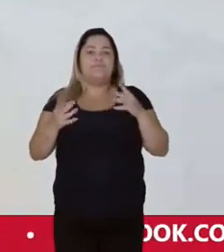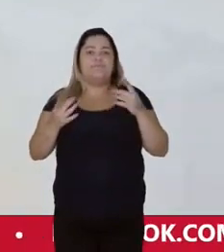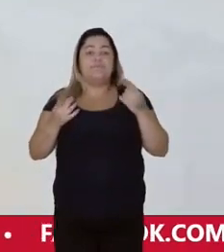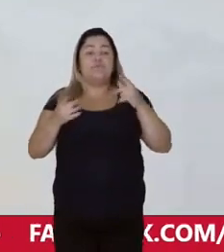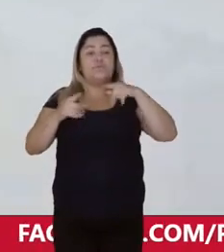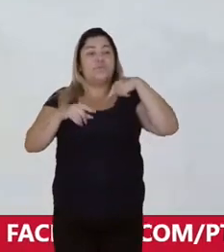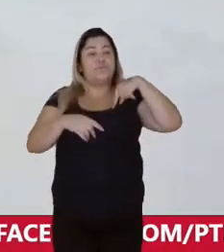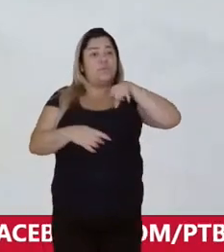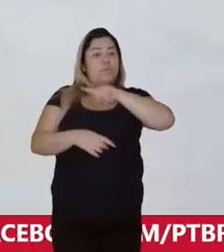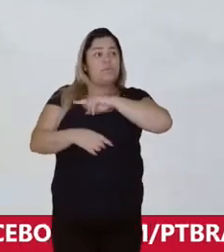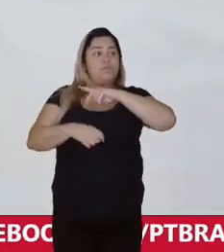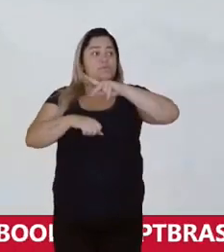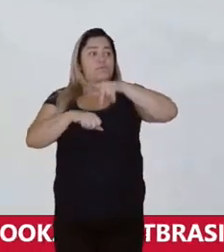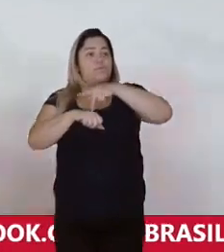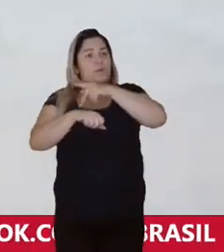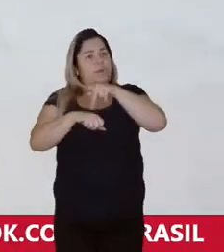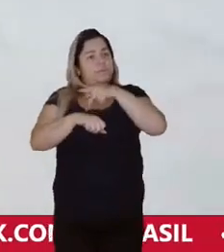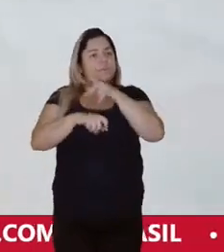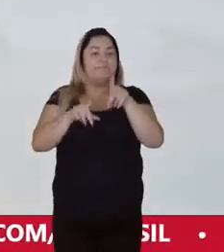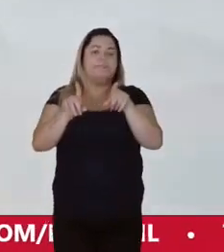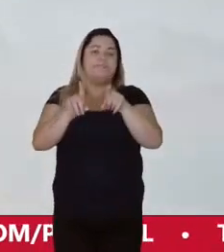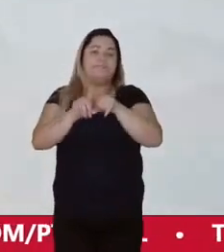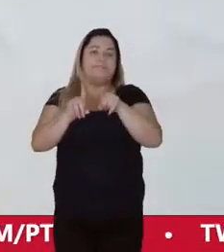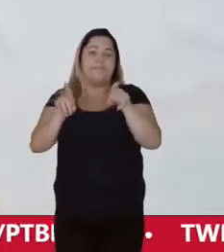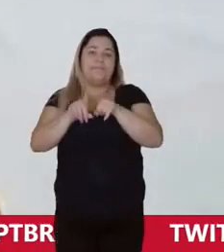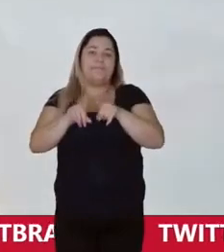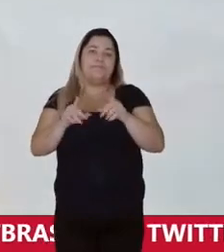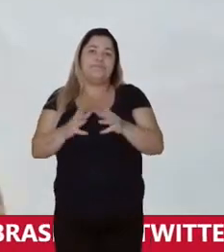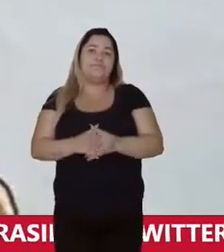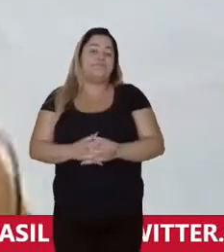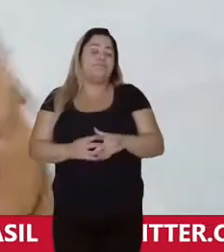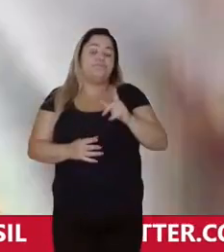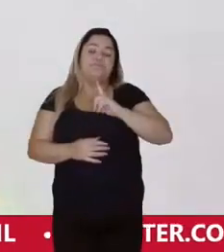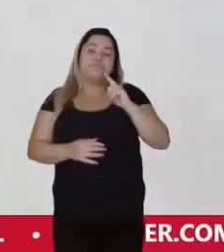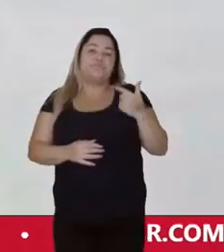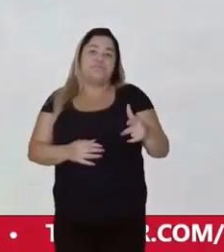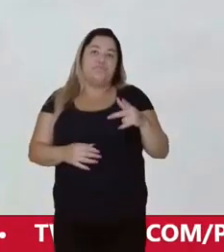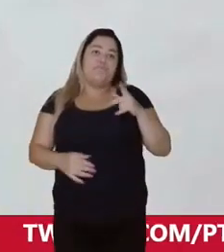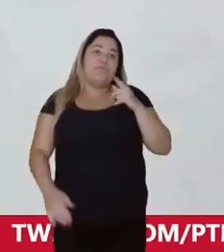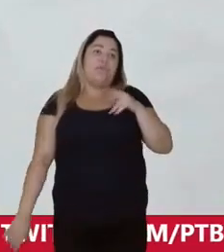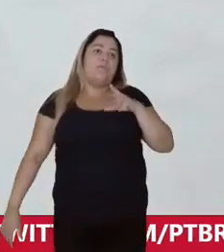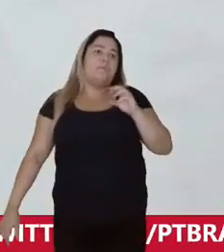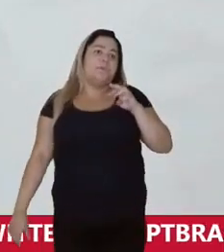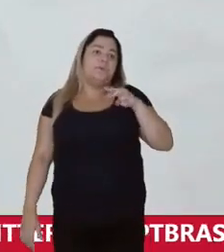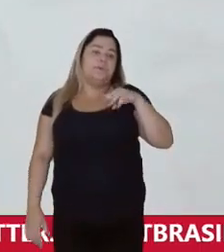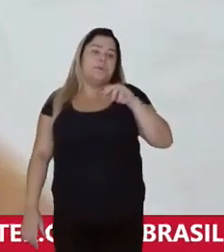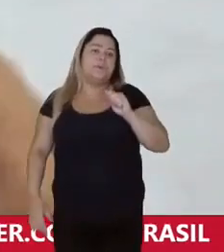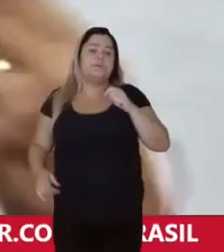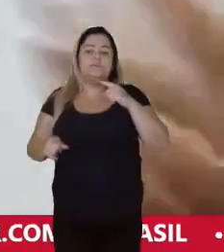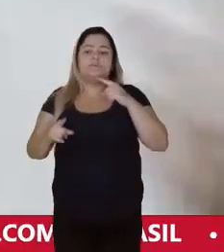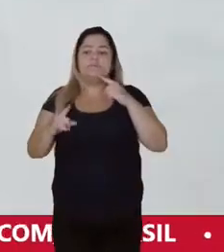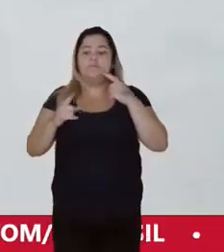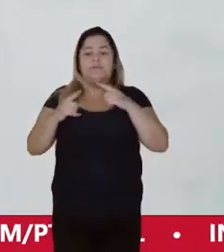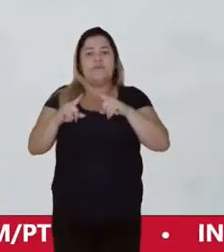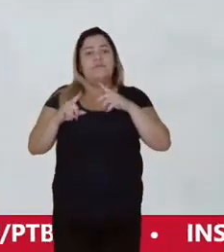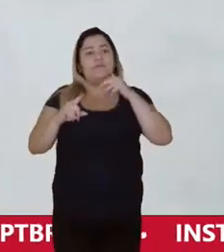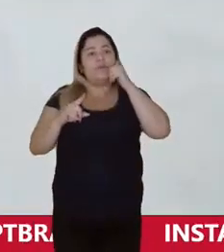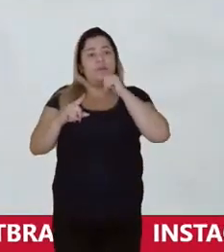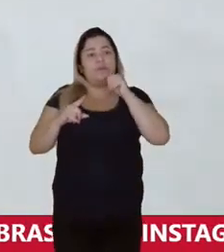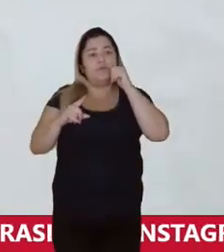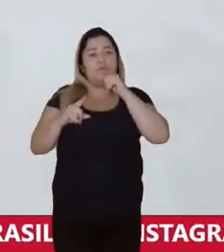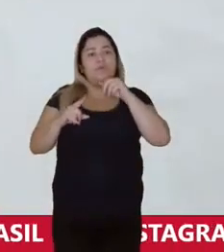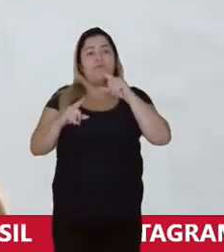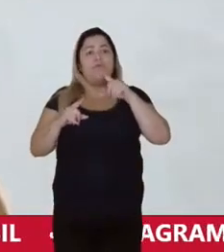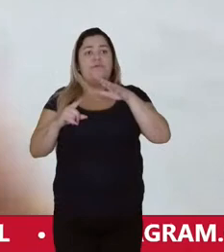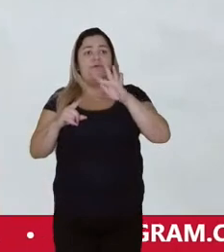nosso país, a destruição de absolutamente tudo. Não tem nenhum programa que defenda as mulheres, o feminicídio tem aumentado